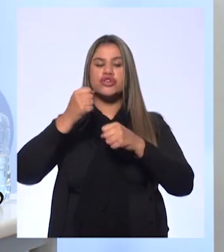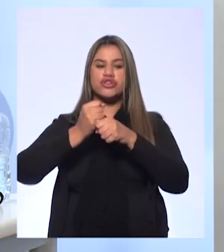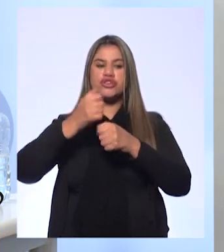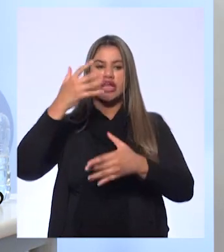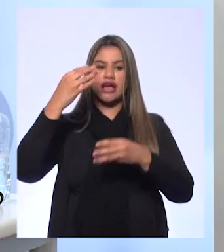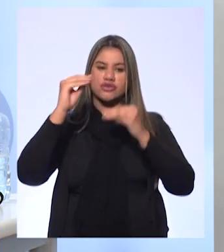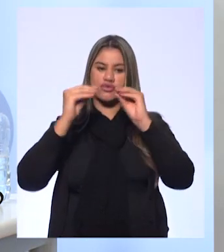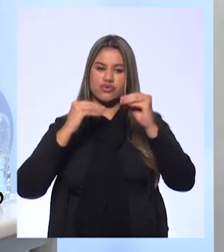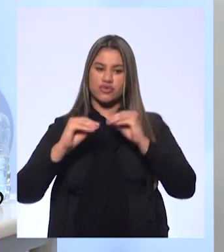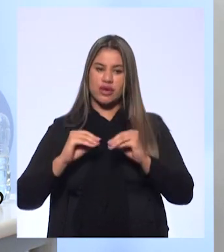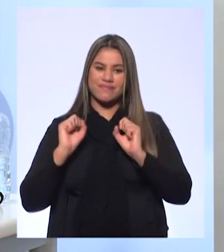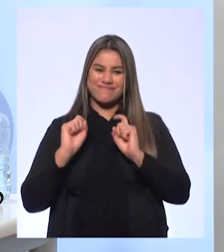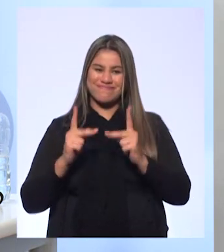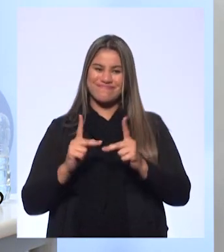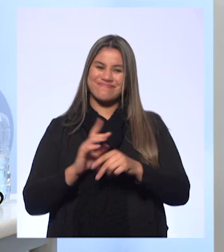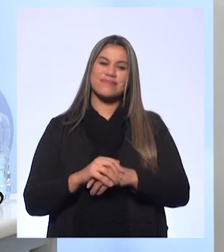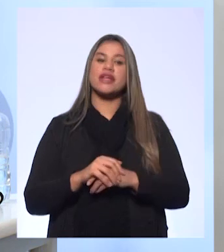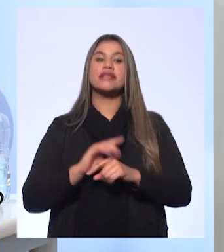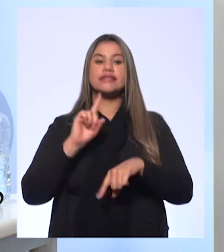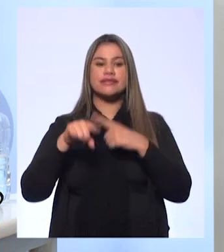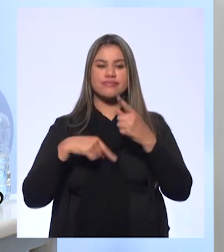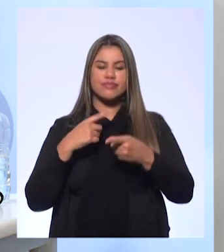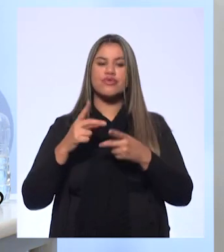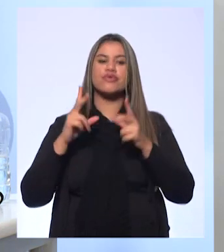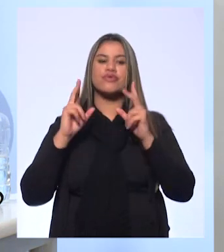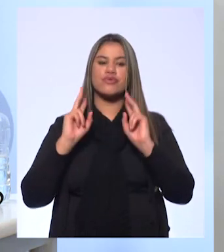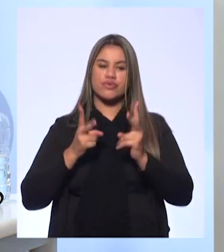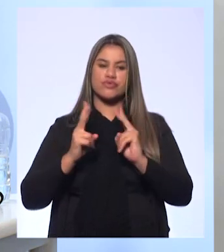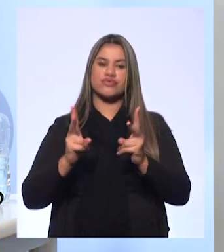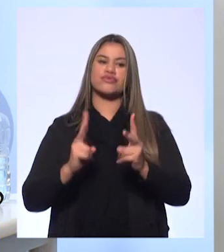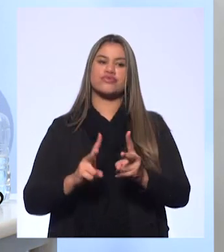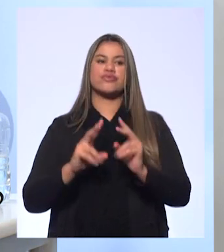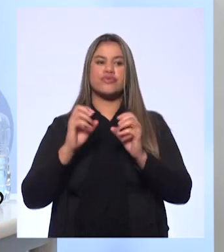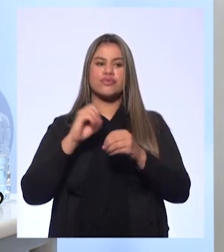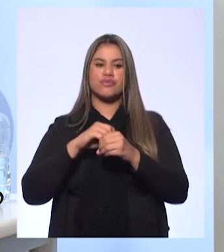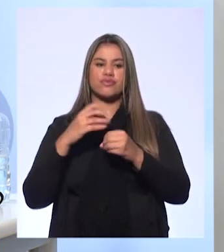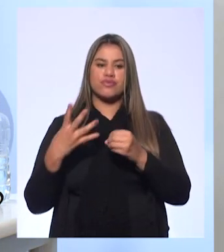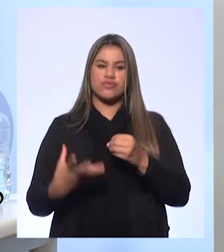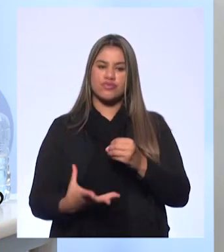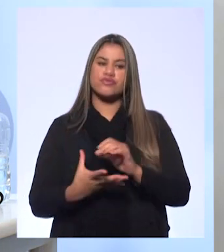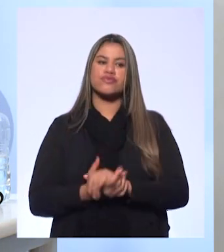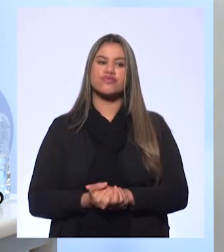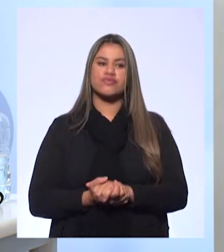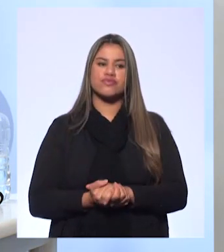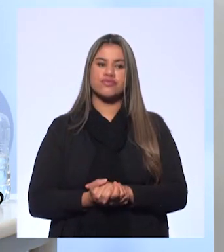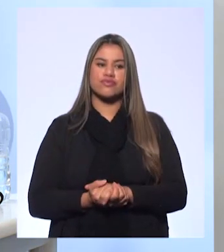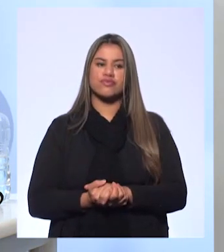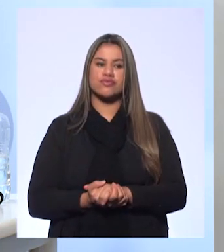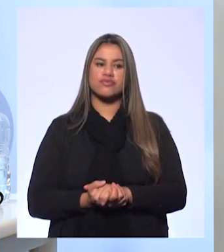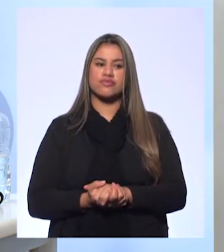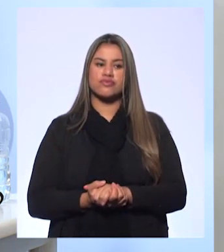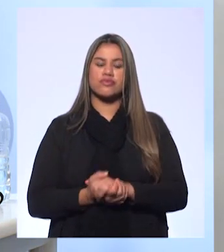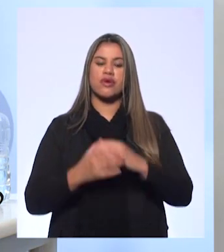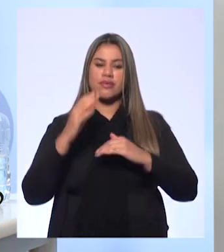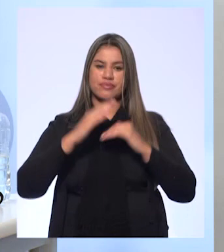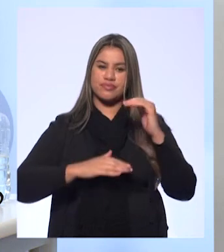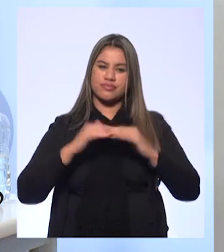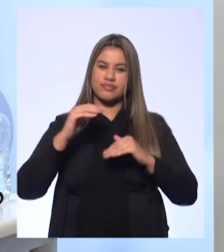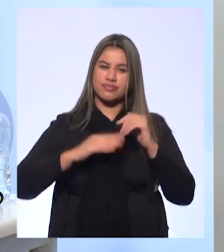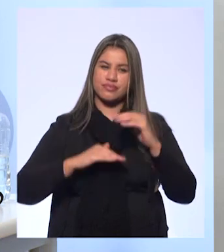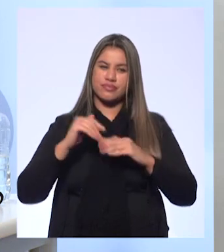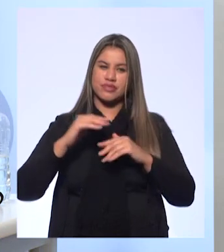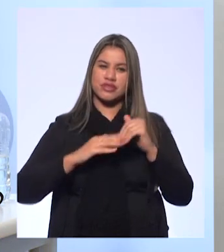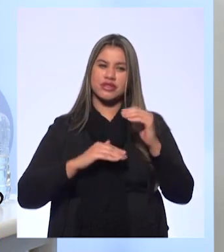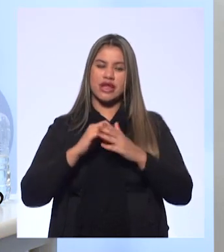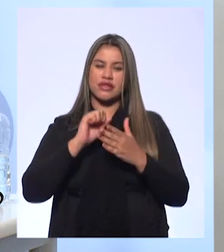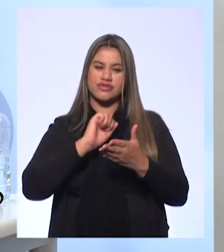assim, nós vamos continuar na próxima aula em cima desse conteúdo também, essa habilidade, desse